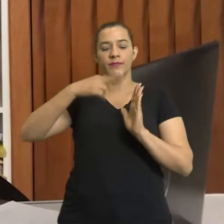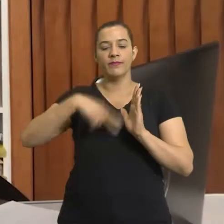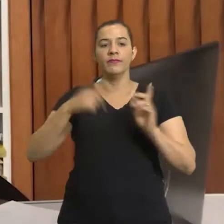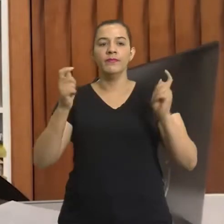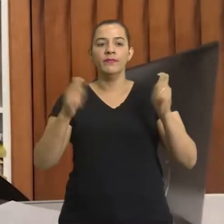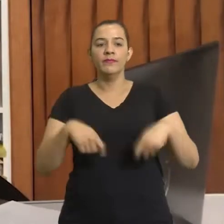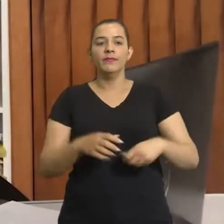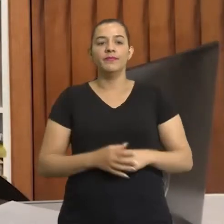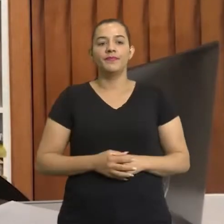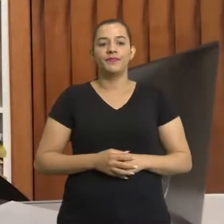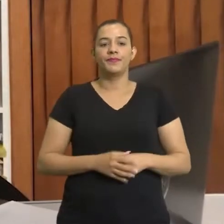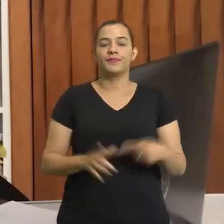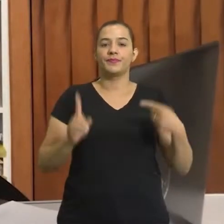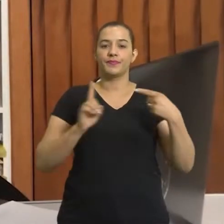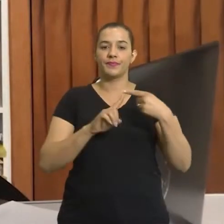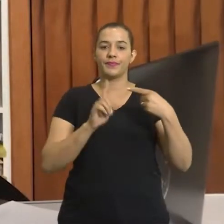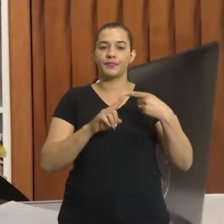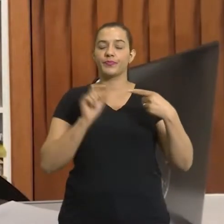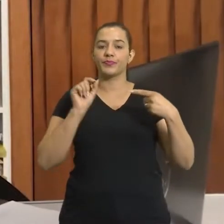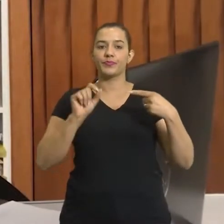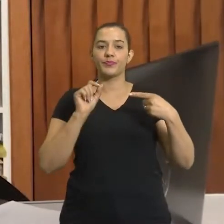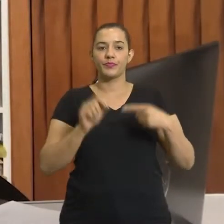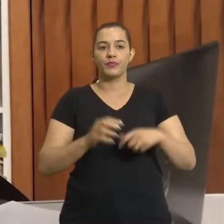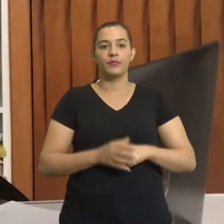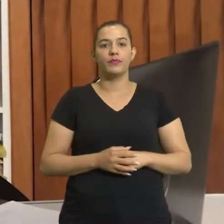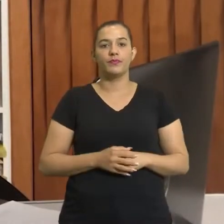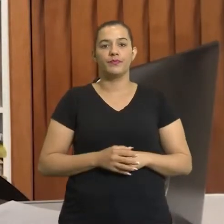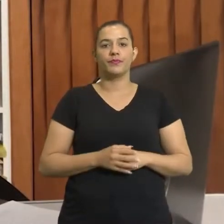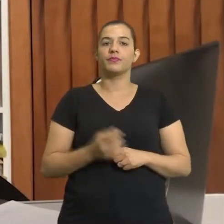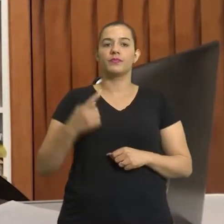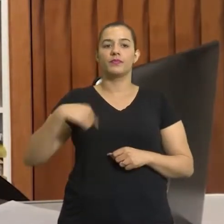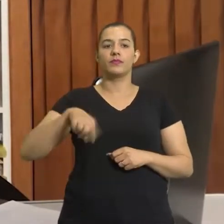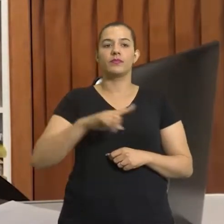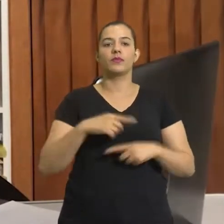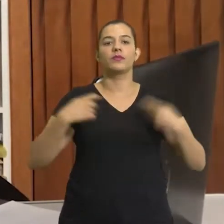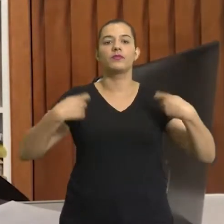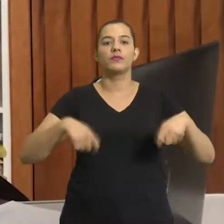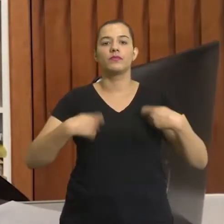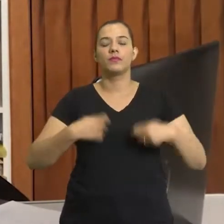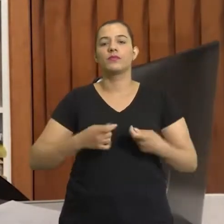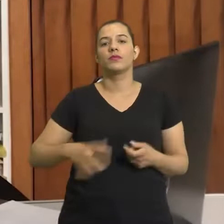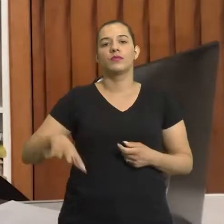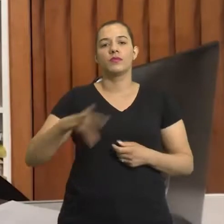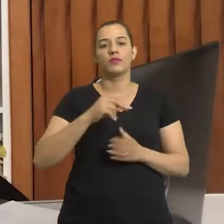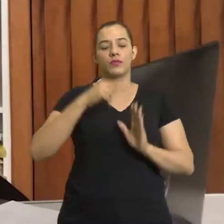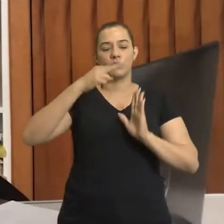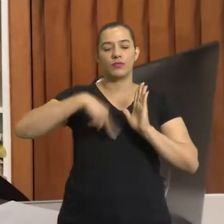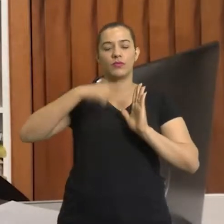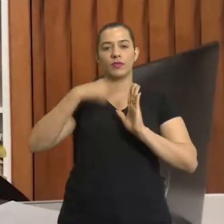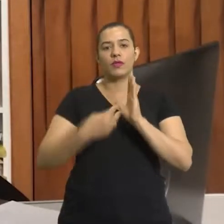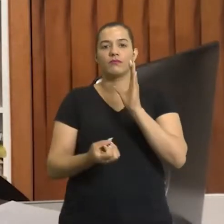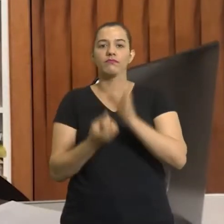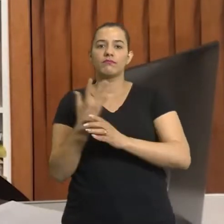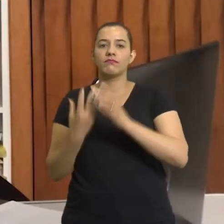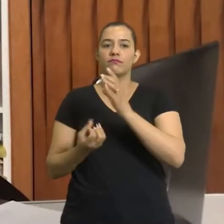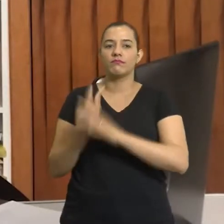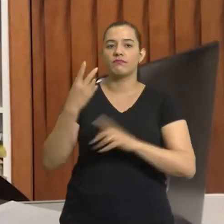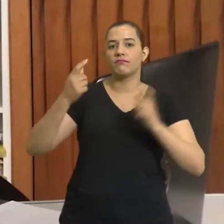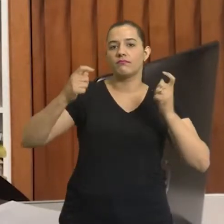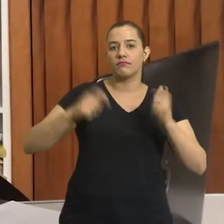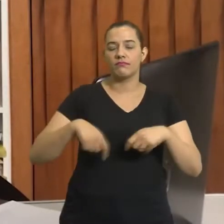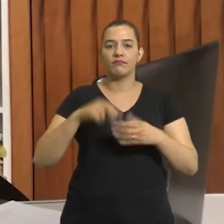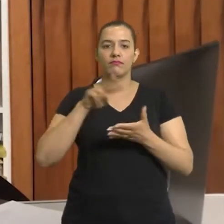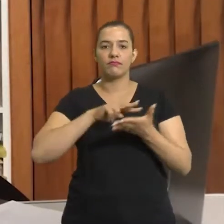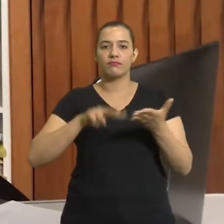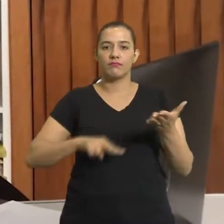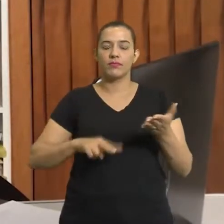competente. A primeira delas, né, é que a gente precisa, então, enquanto leitores, criar hipóteses de leitura. Então, quando a gente